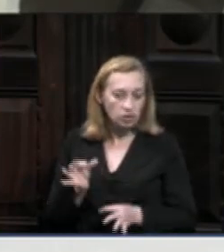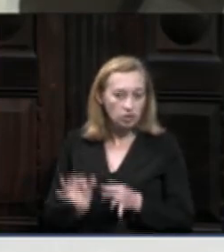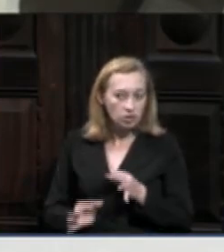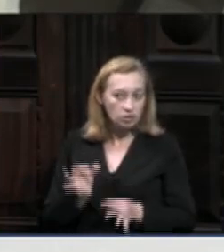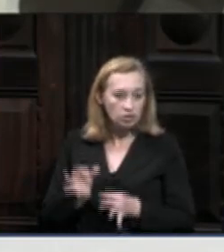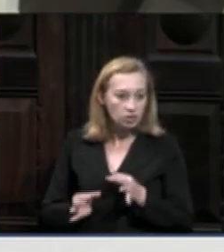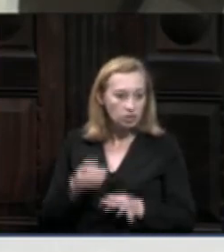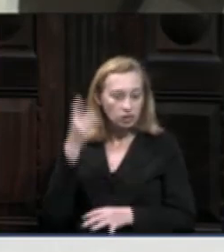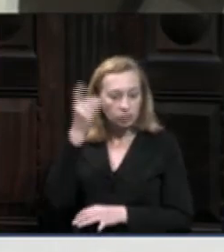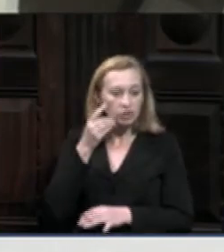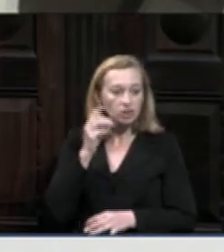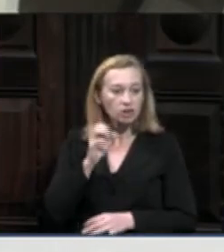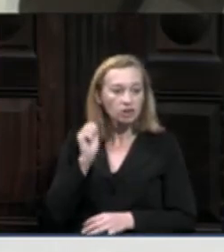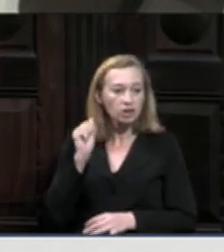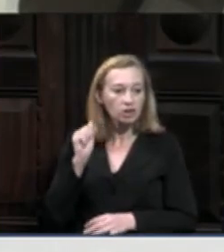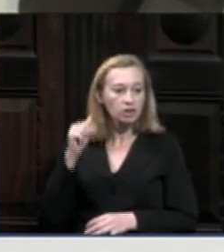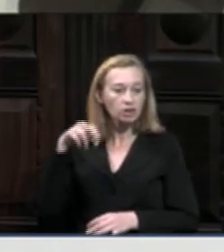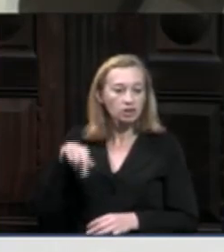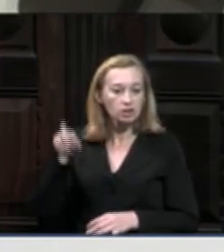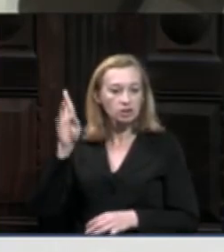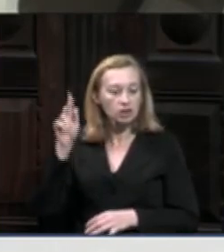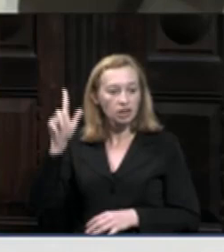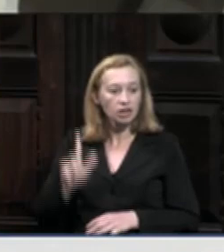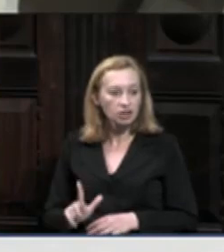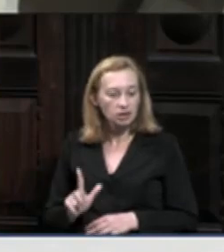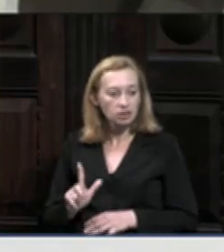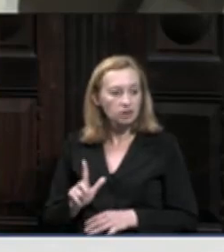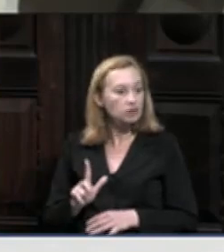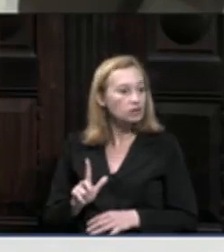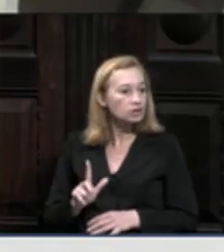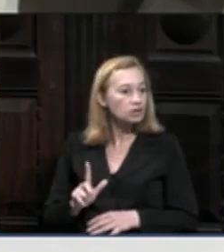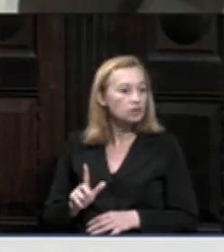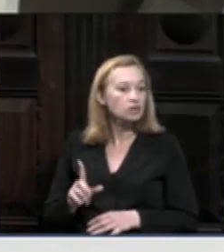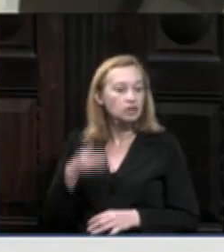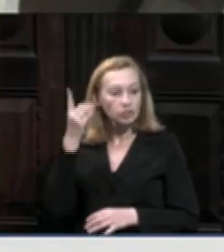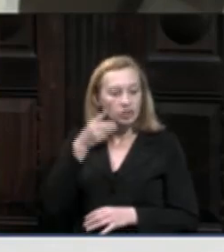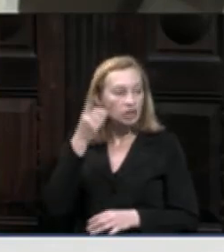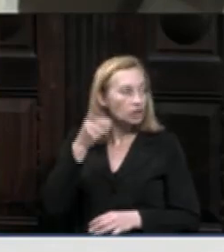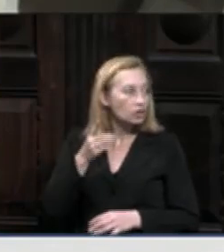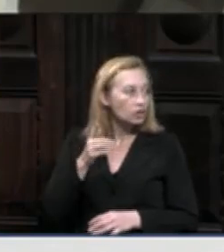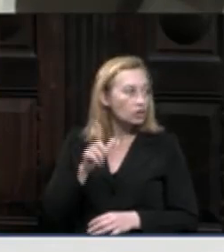Justiça, deputado André Lazzaroni, deputado Chiquinho da Mangueira, deputado Luiz Paulo,